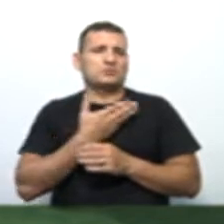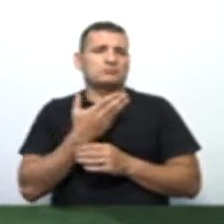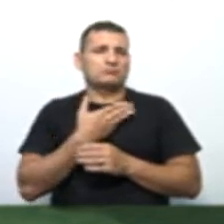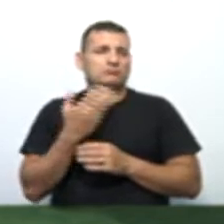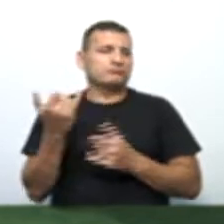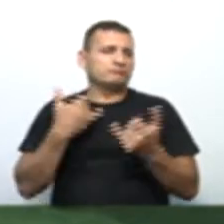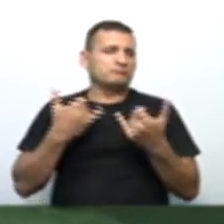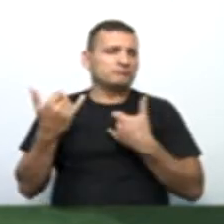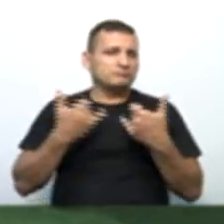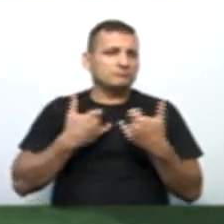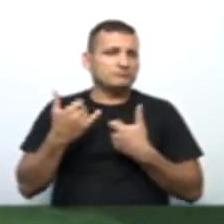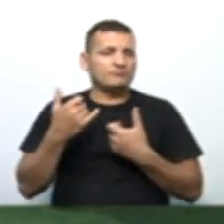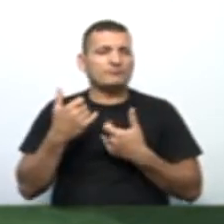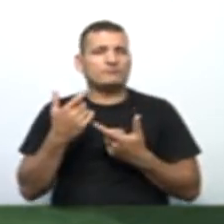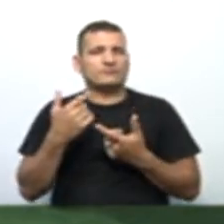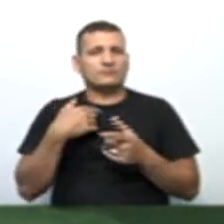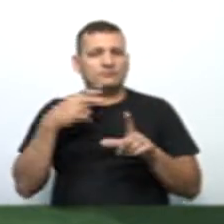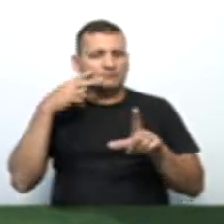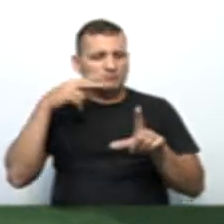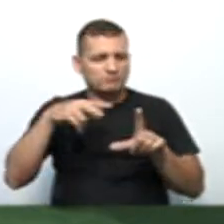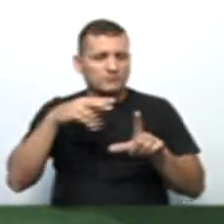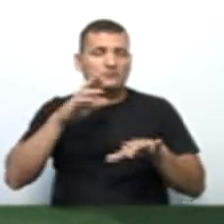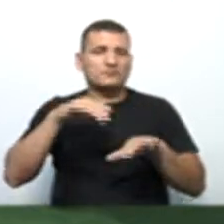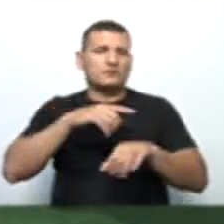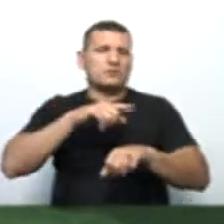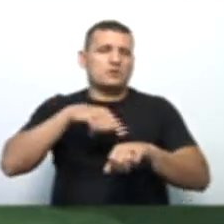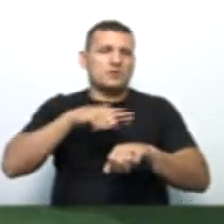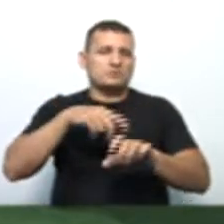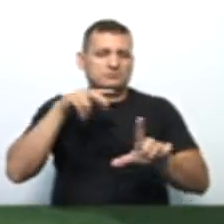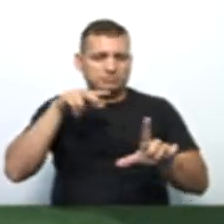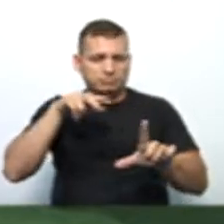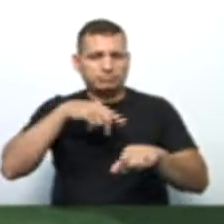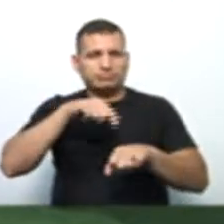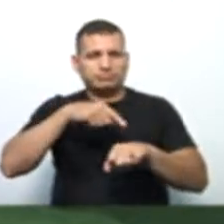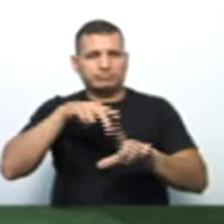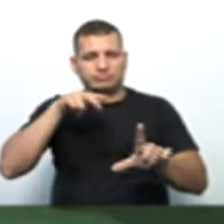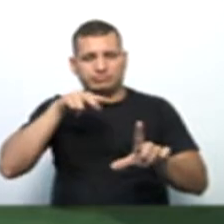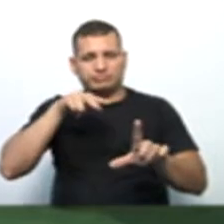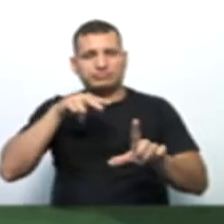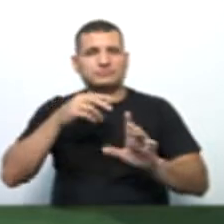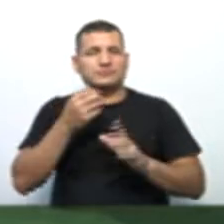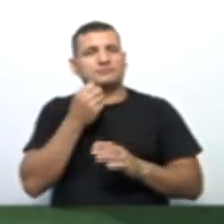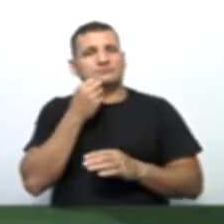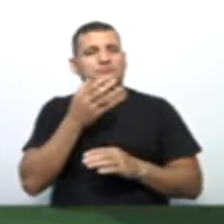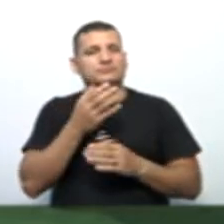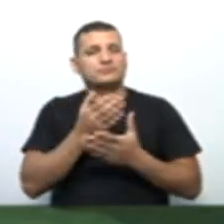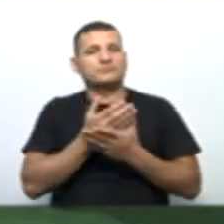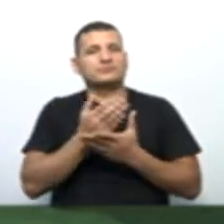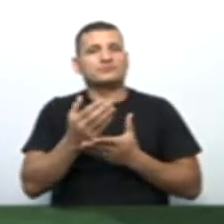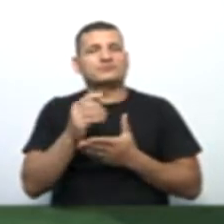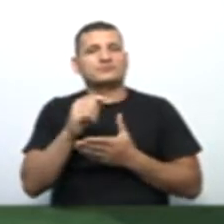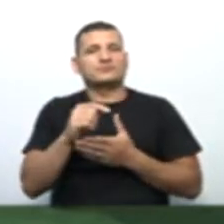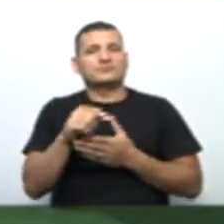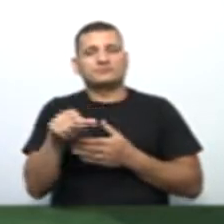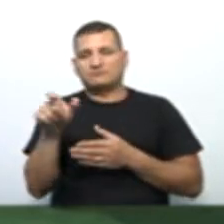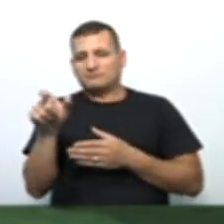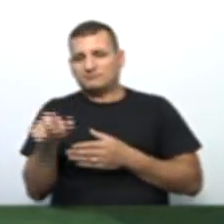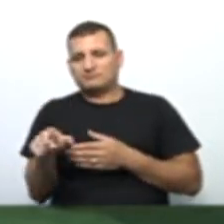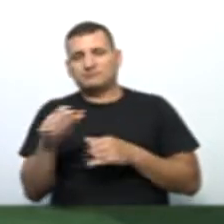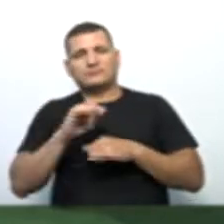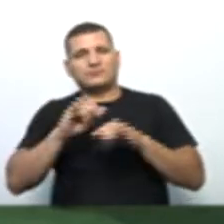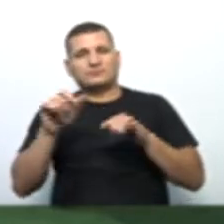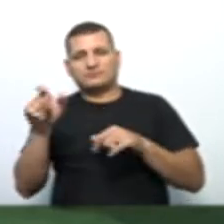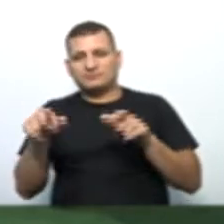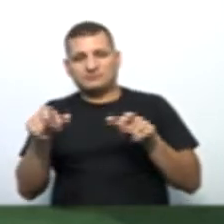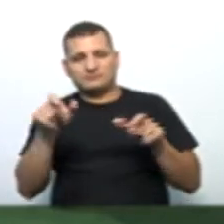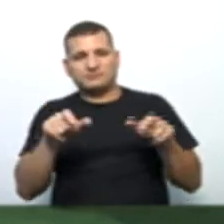você vai gostar você entra você perde horas e horas ali já está bom daí começa a aparecer aquela propaganda de outro lado aqui né só compre